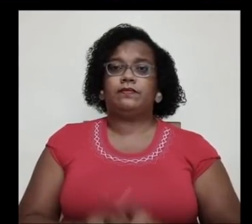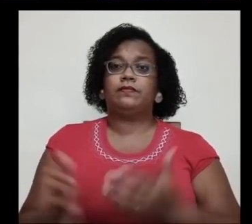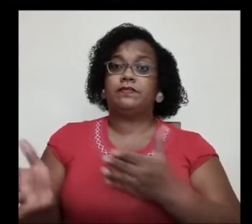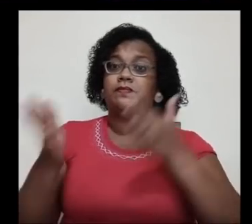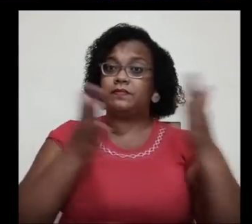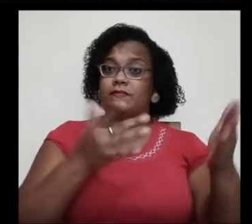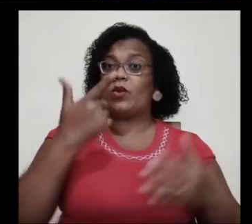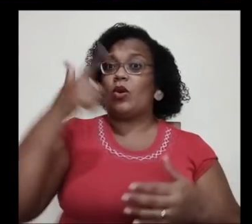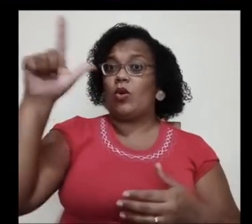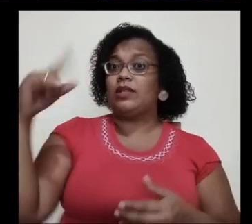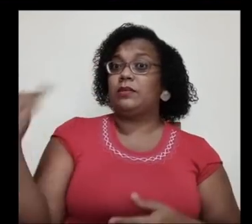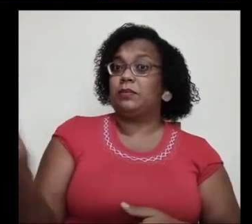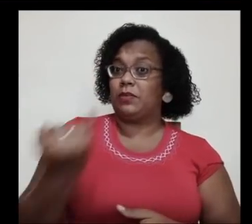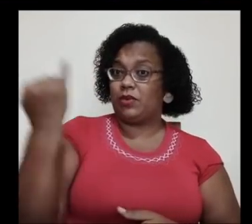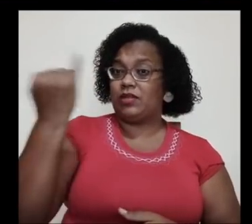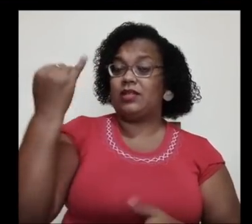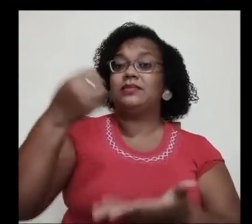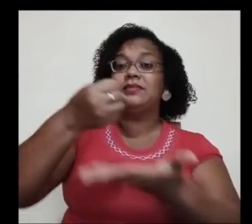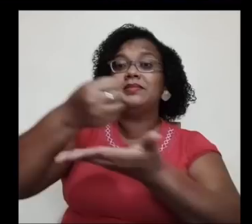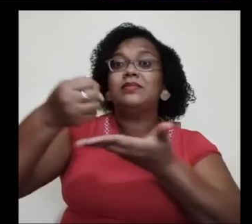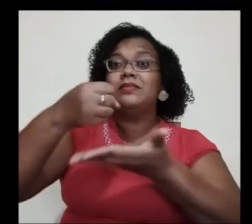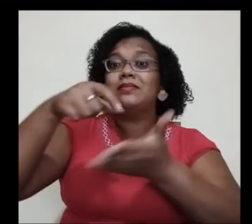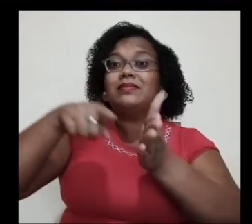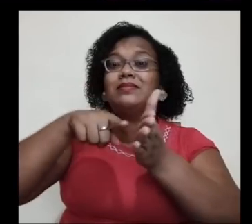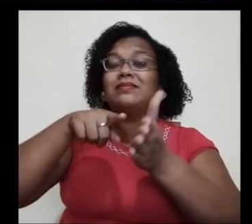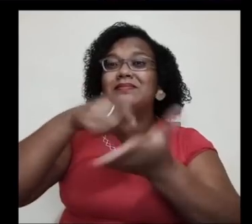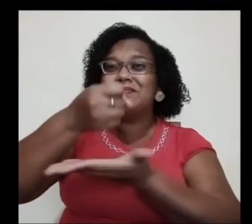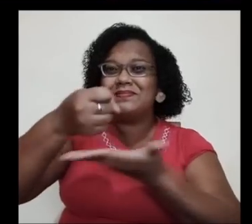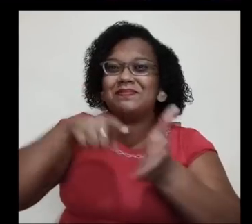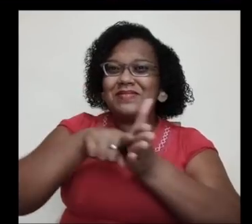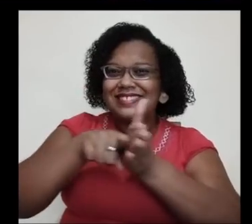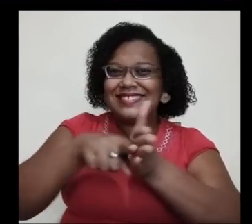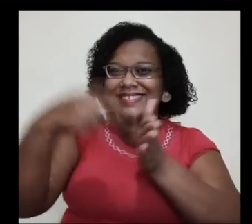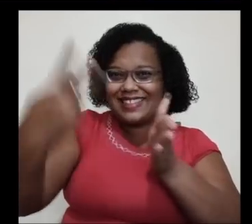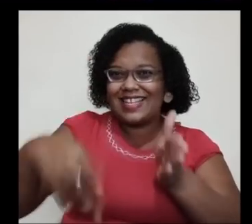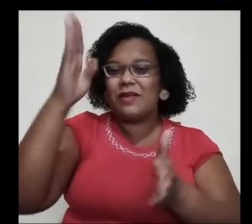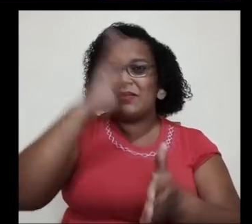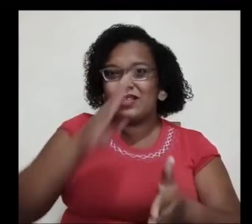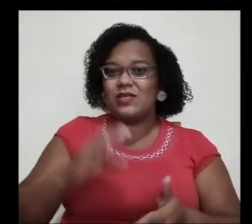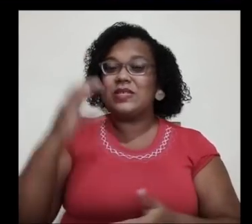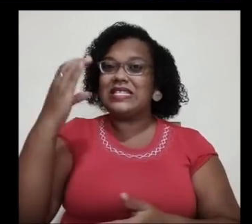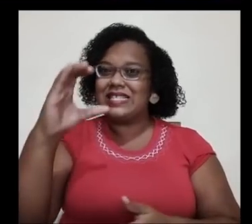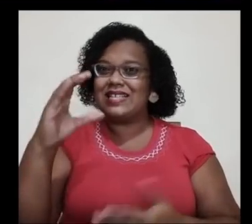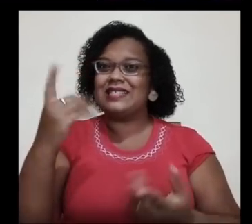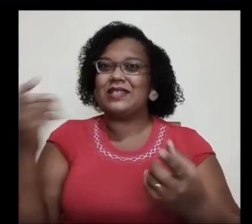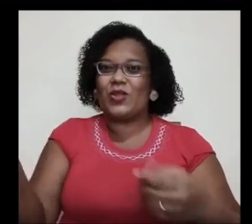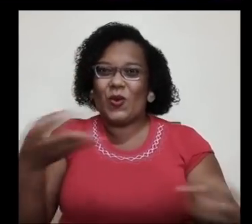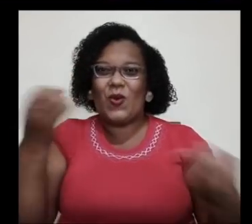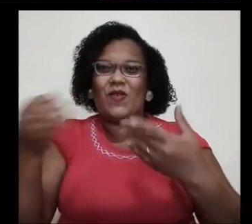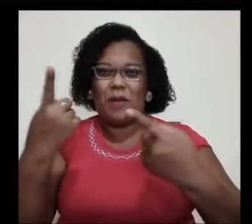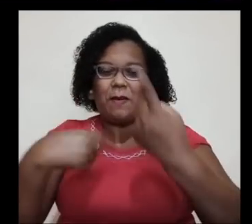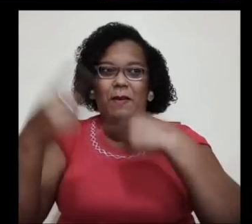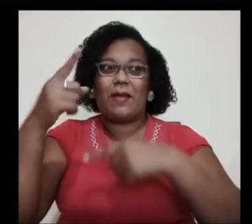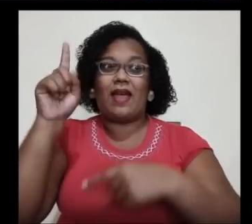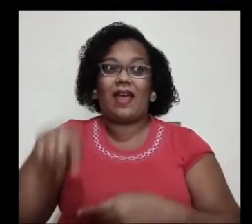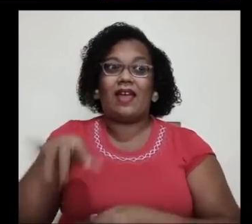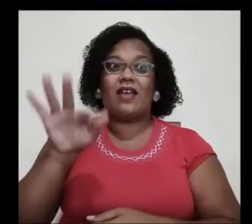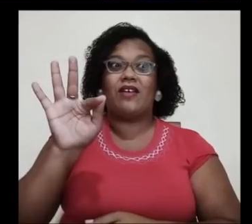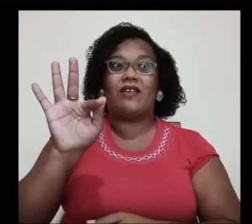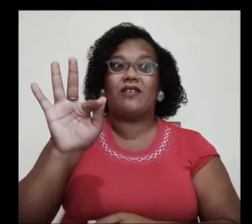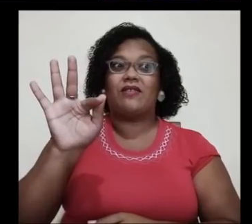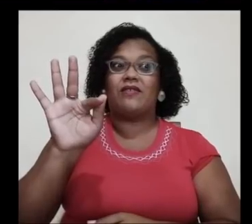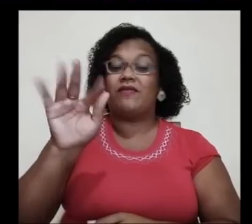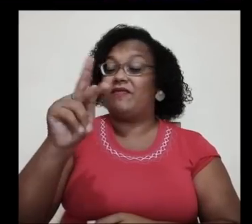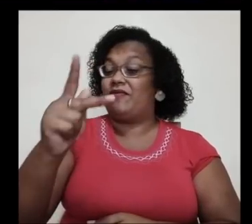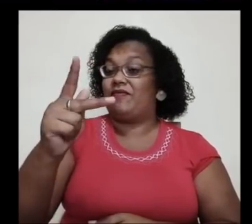o trabalho das fundações de apoio à pesquisa, que corresponde a quase um terço do recurso de apoio à ciência, tecnologia e inovação no país. Elas também